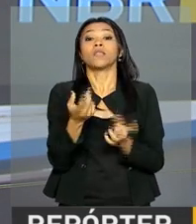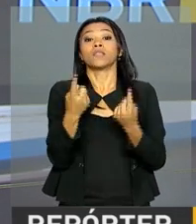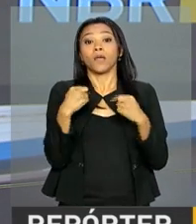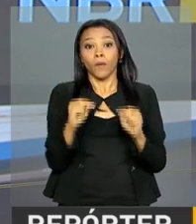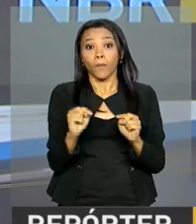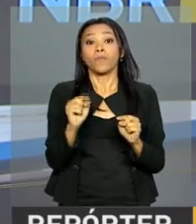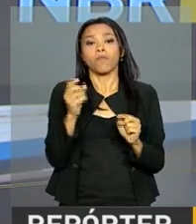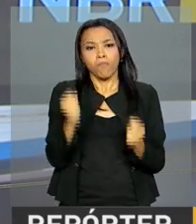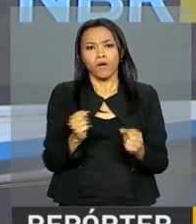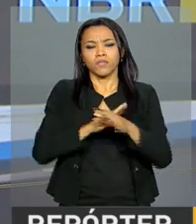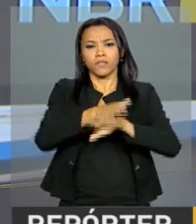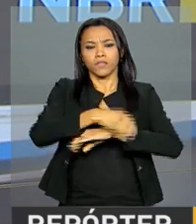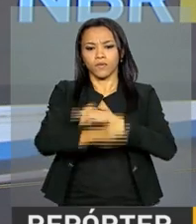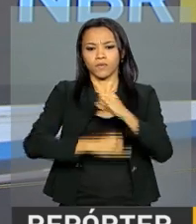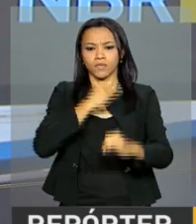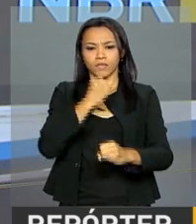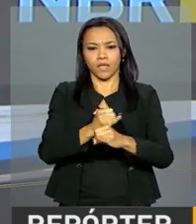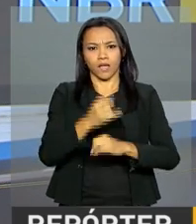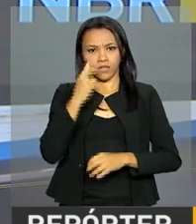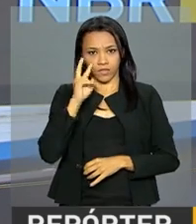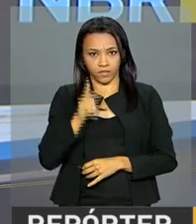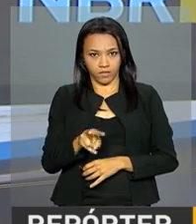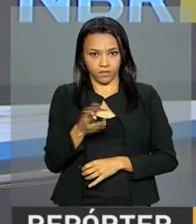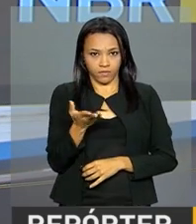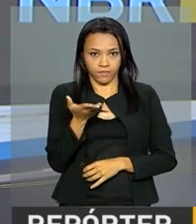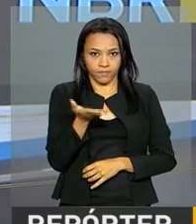site do sizu no endereço